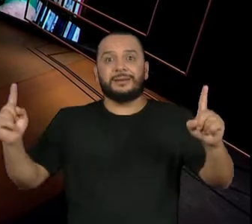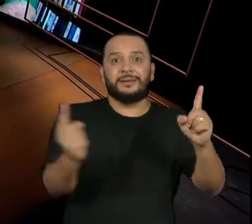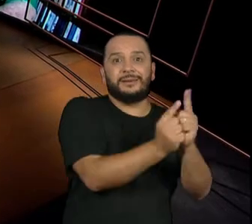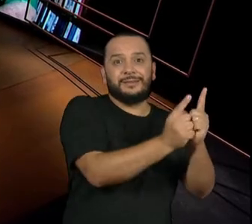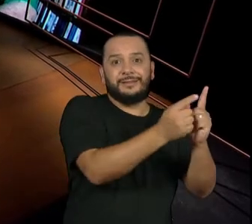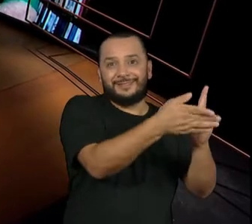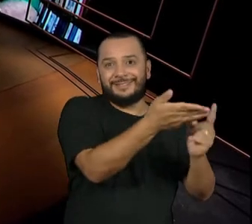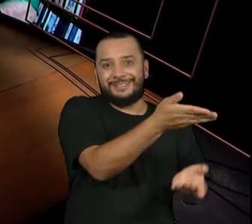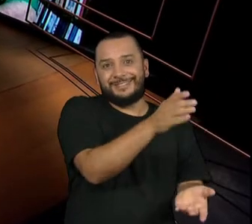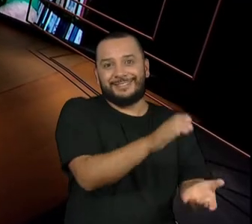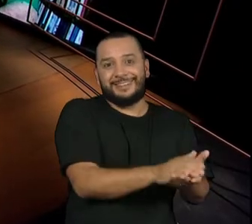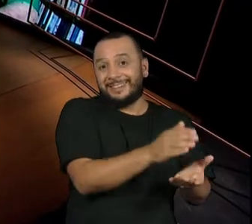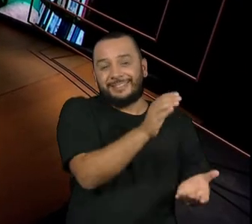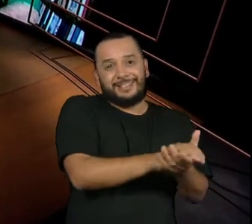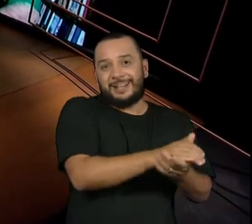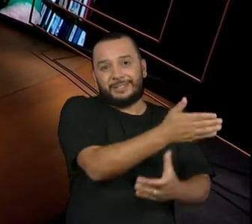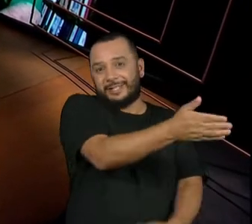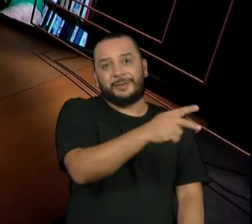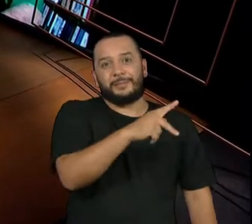Então,